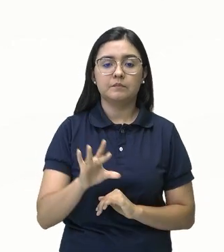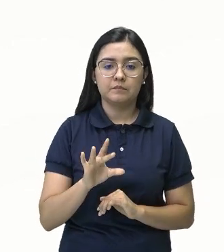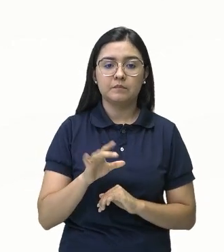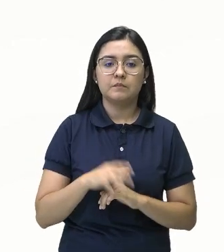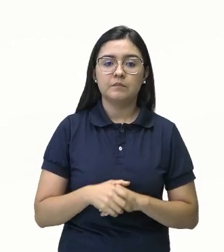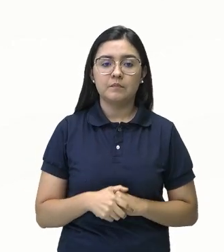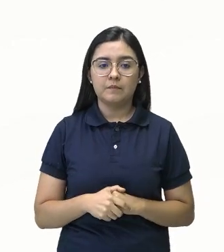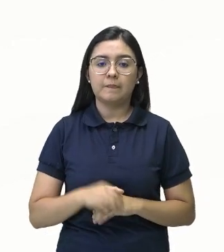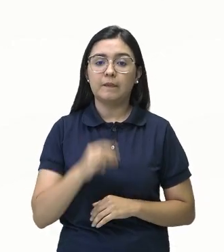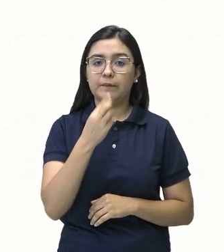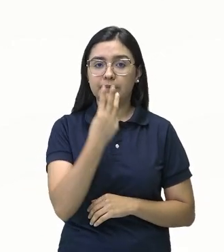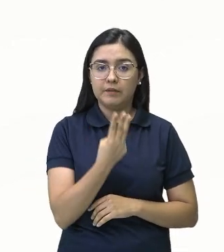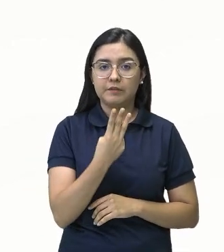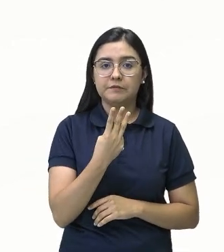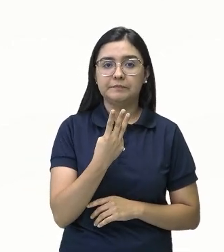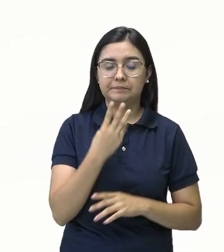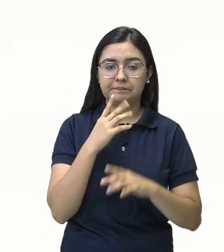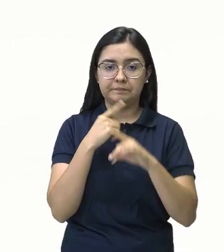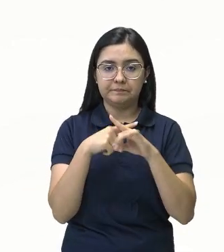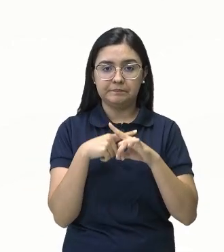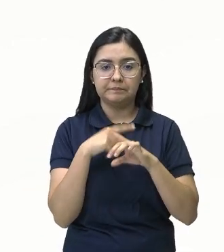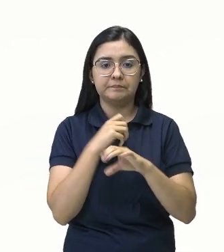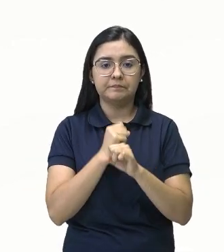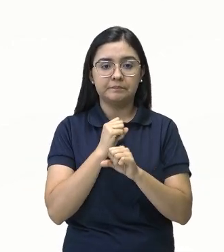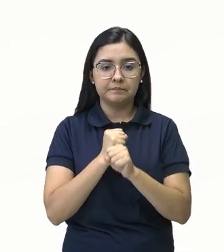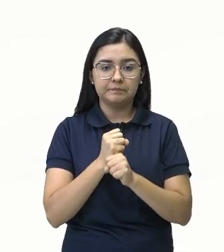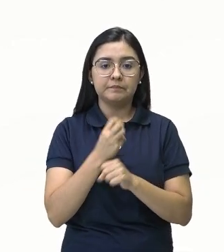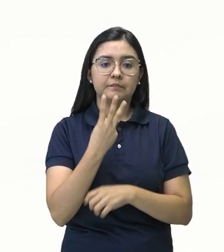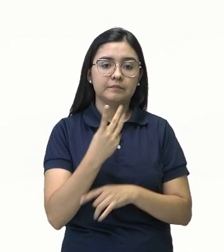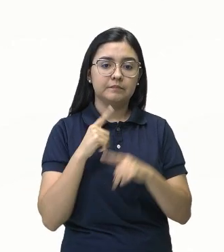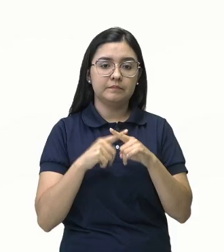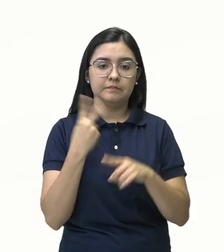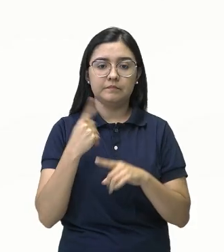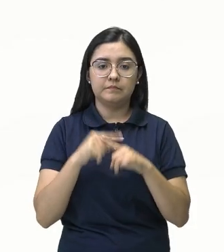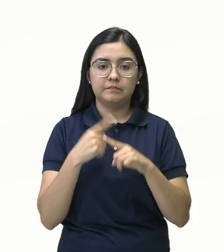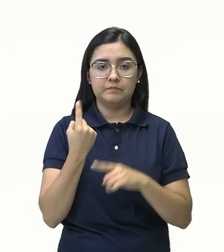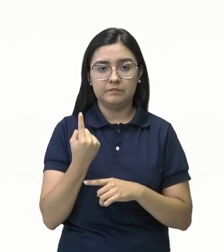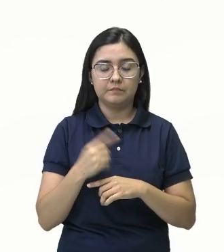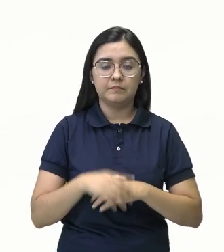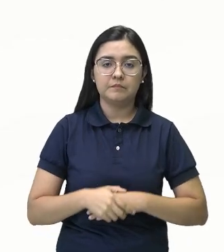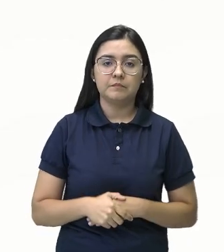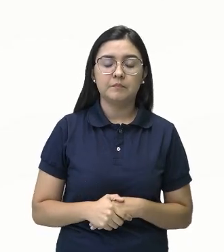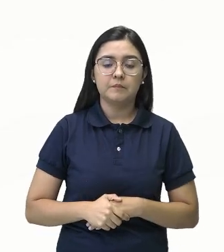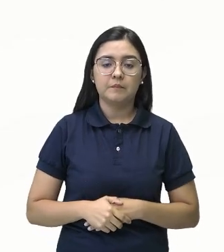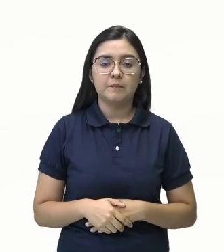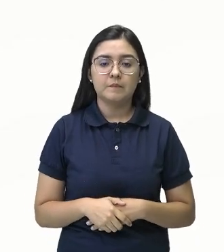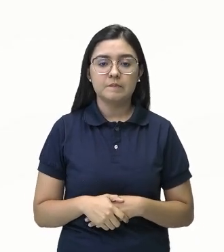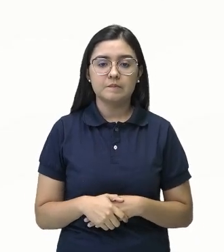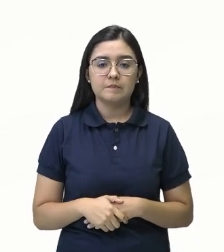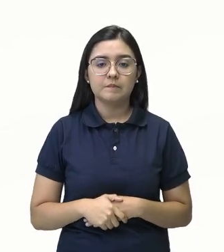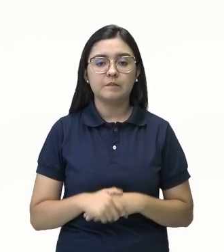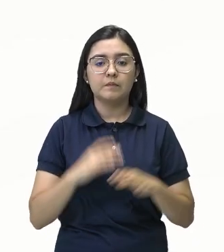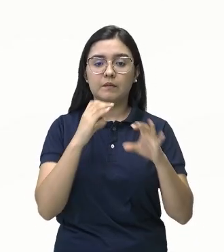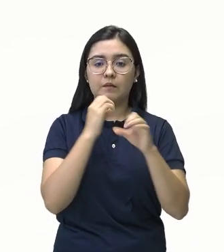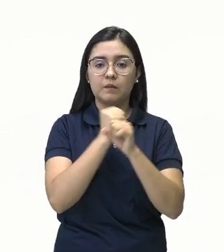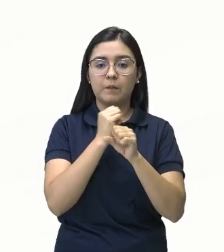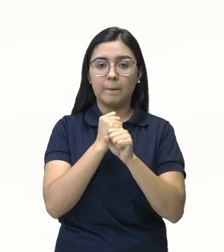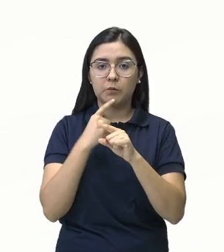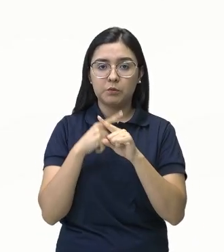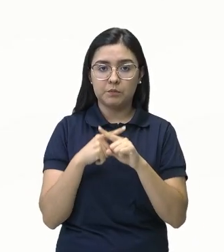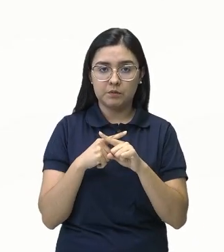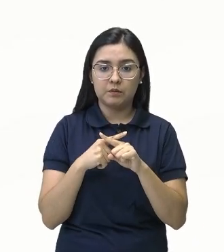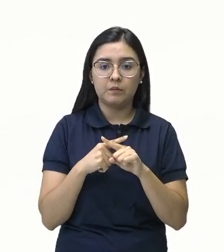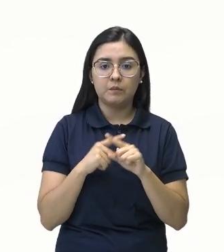meu 3 fatorial, que é 3 vezes 2 vezes 1. Resolvendo aqui minha